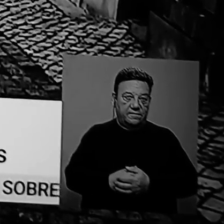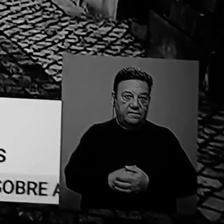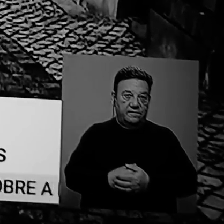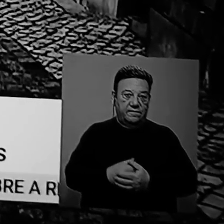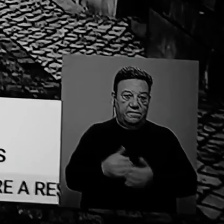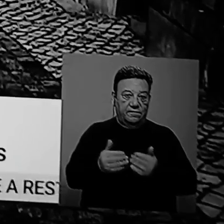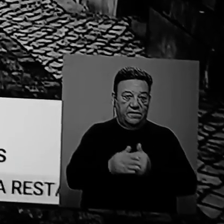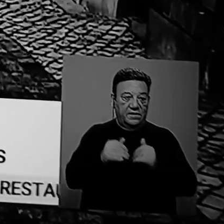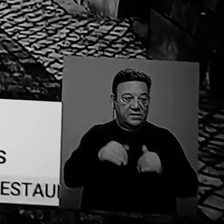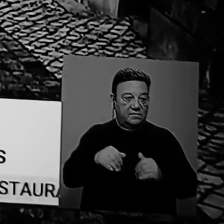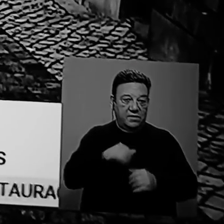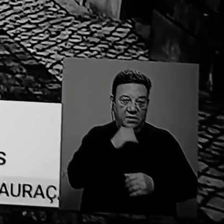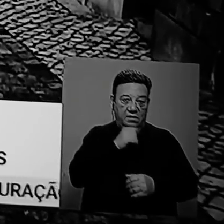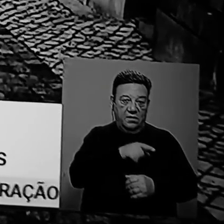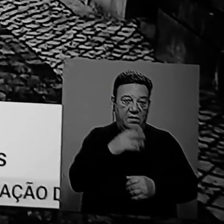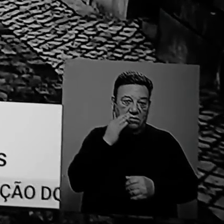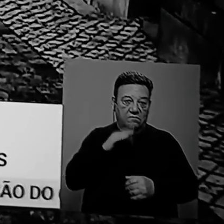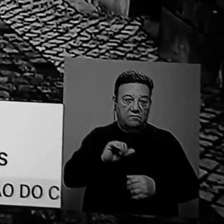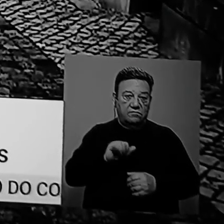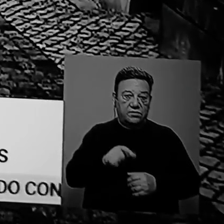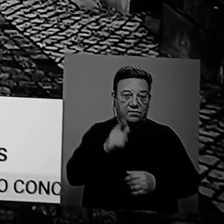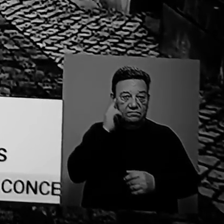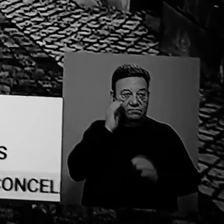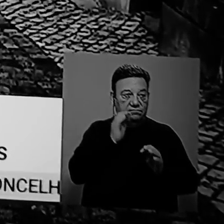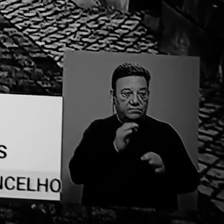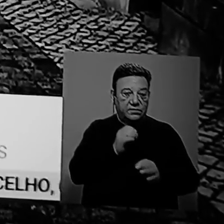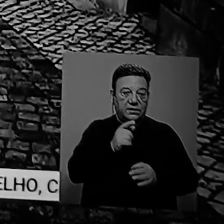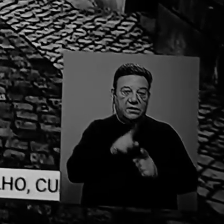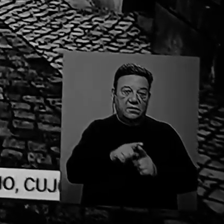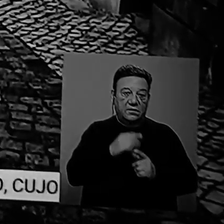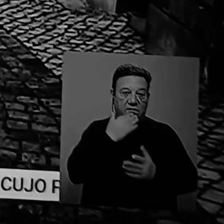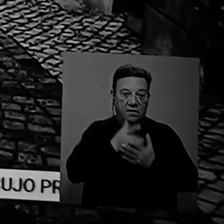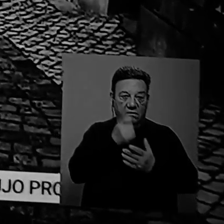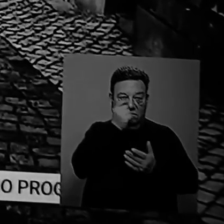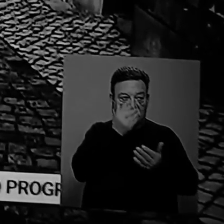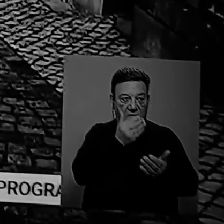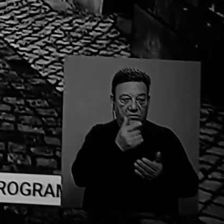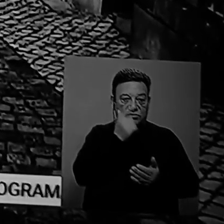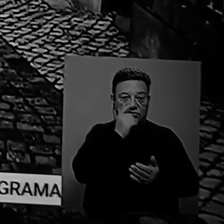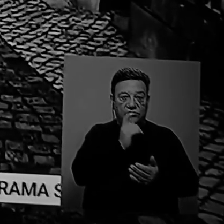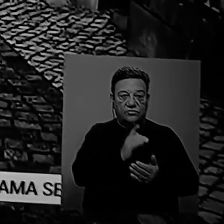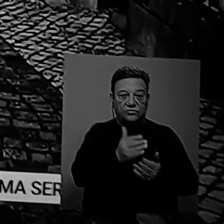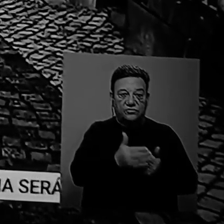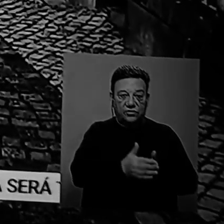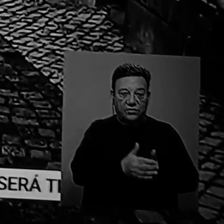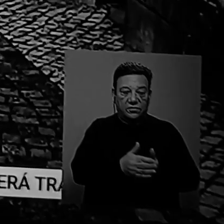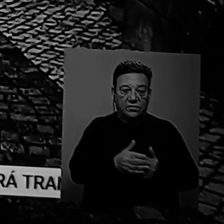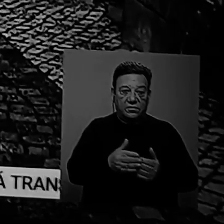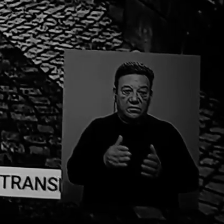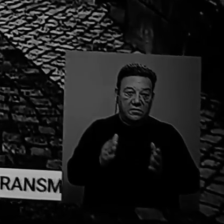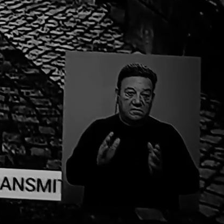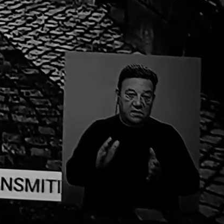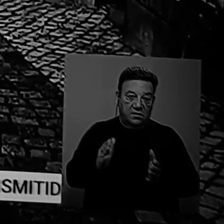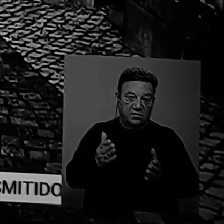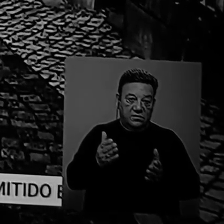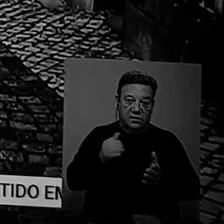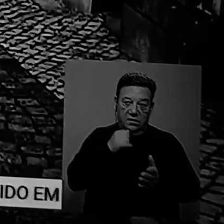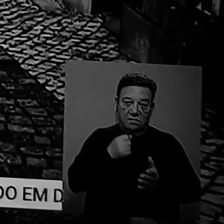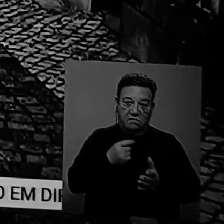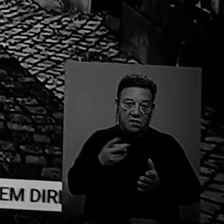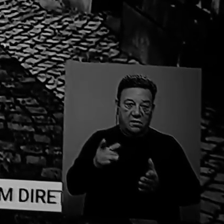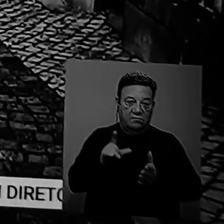Os cemitérios são naturalmente locais de culto para prestar homenagem a quem já faleceu, mas há cada vez